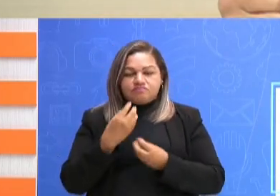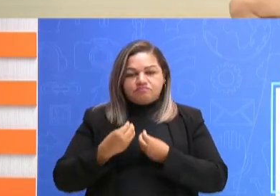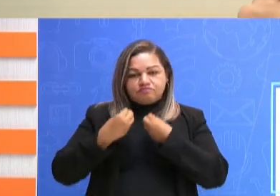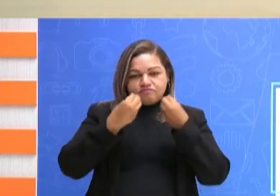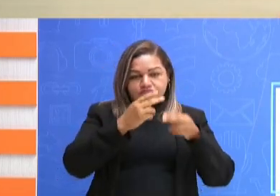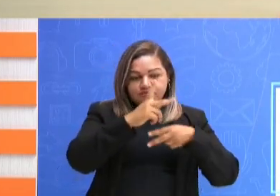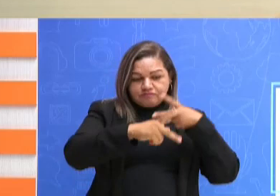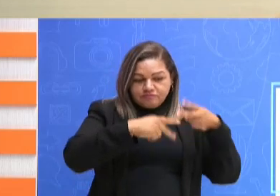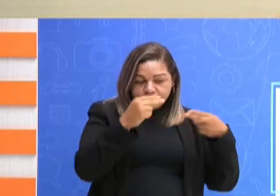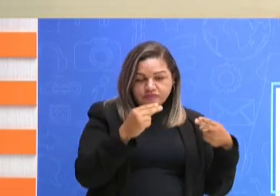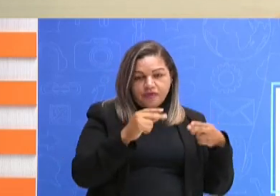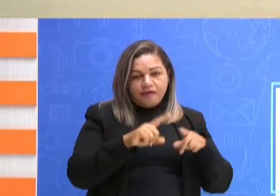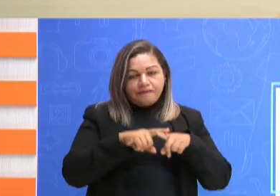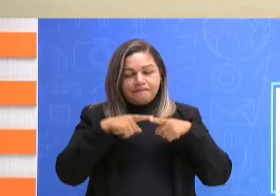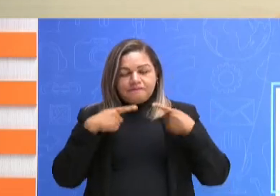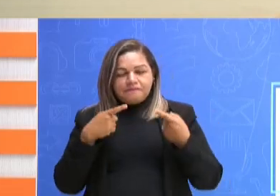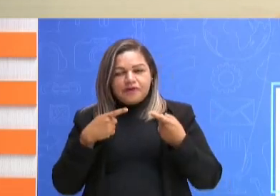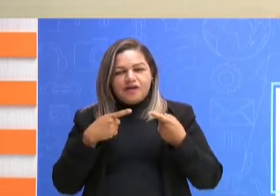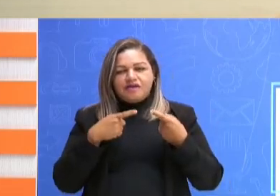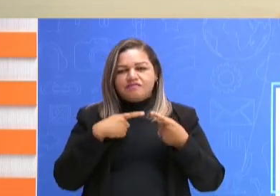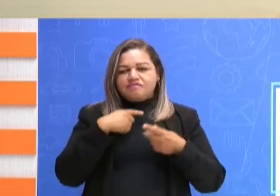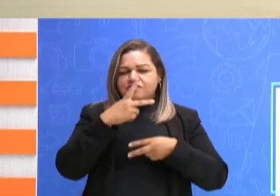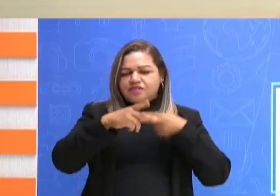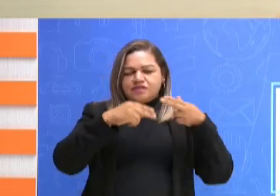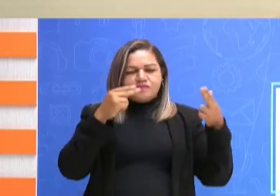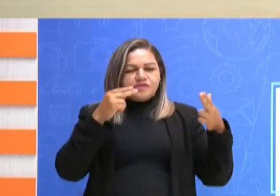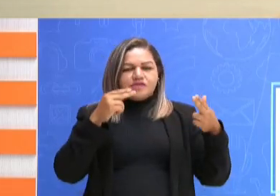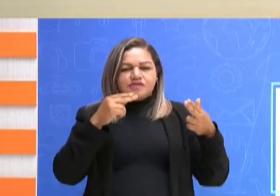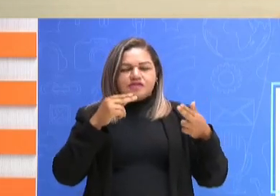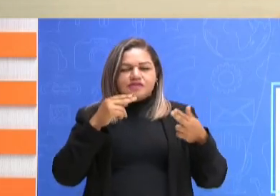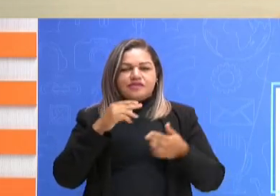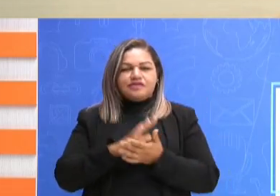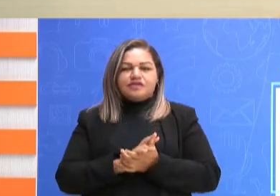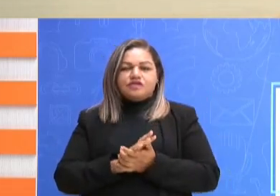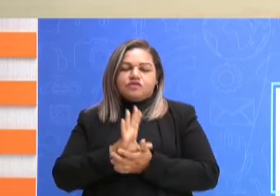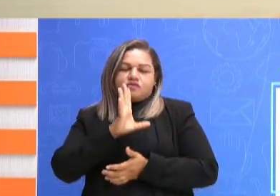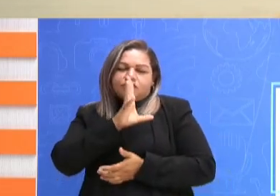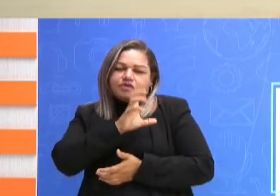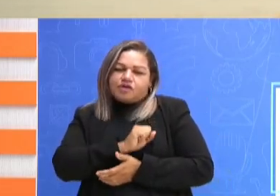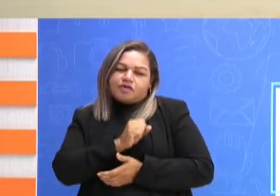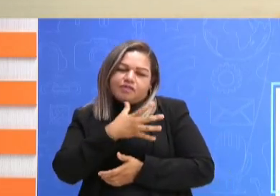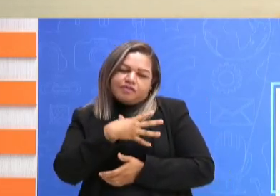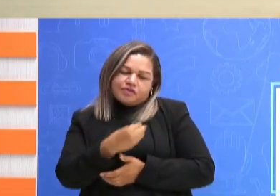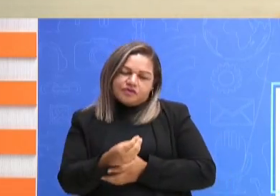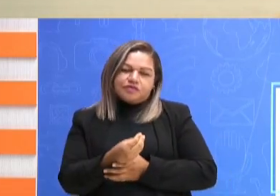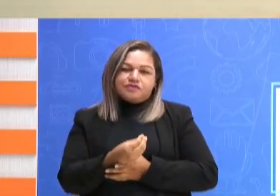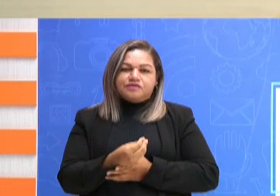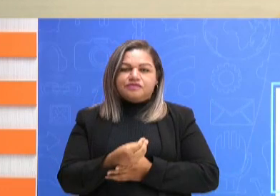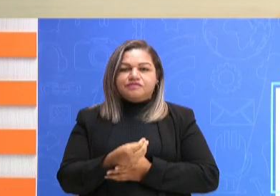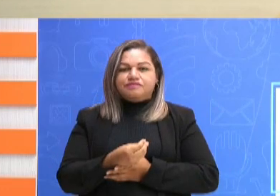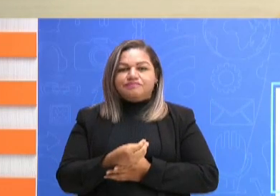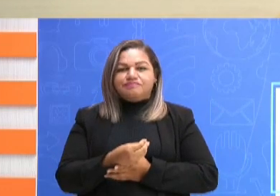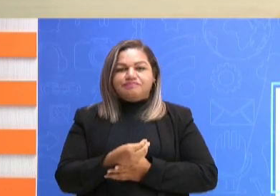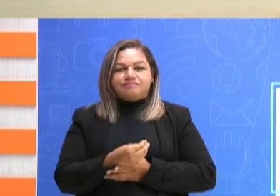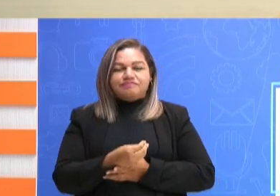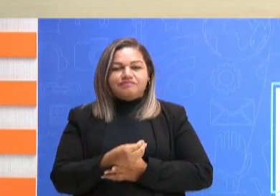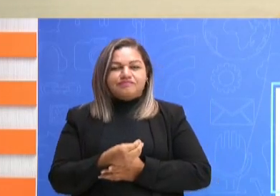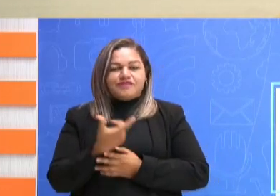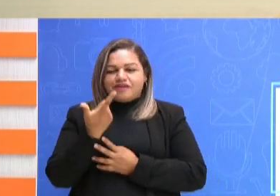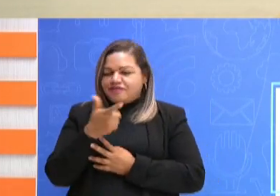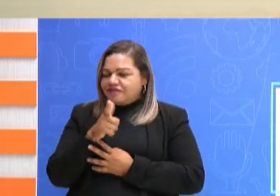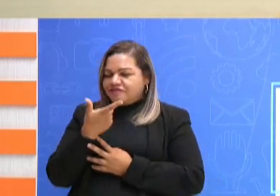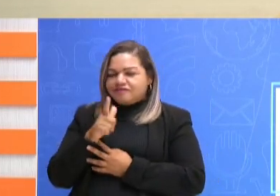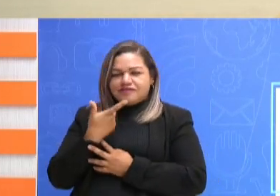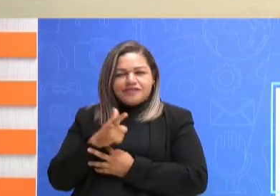entregar prêmios, mas não existe prêmio maior e melhor do que o amor de um filho para com sua mãe. Não